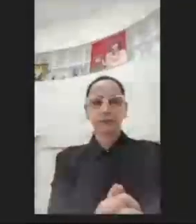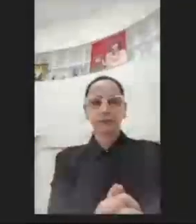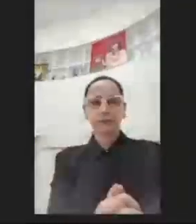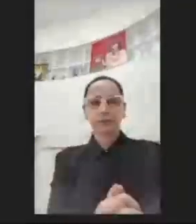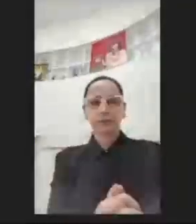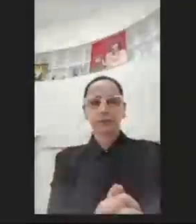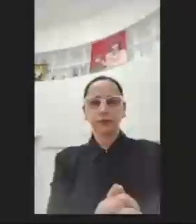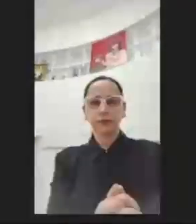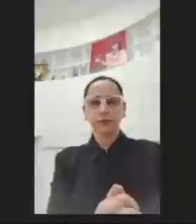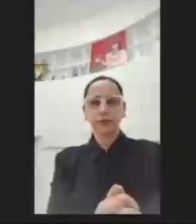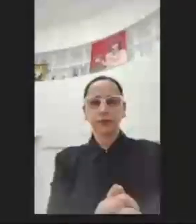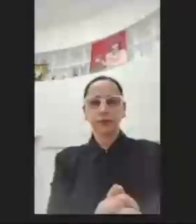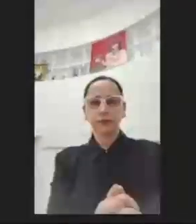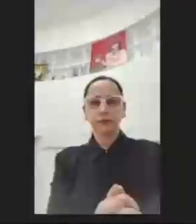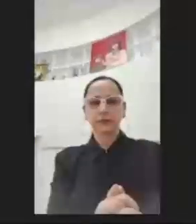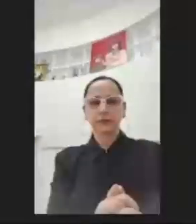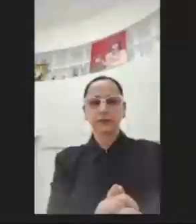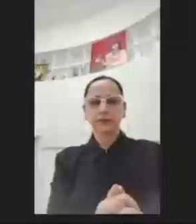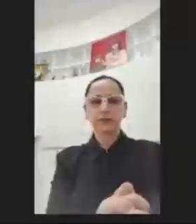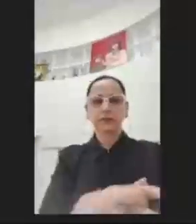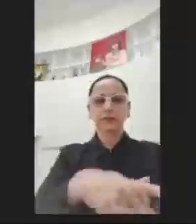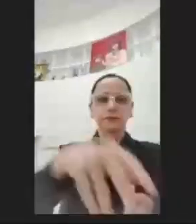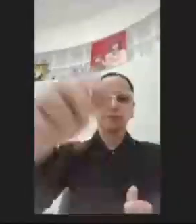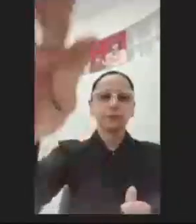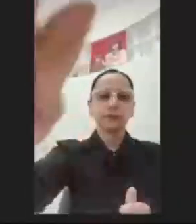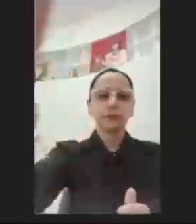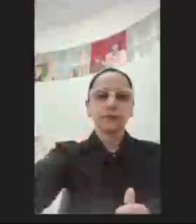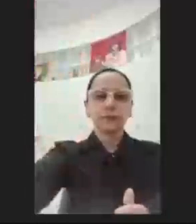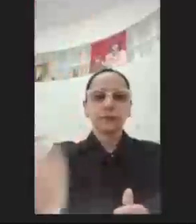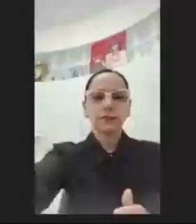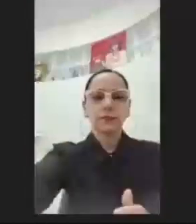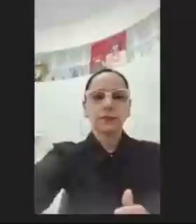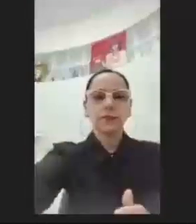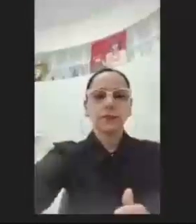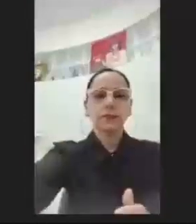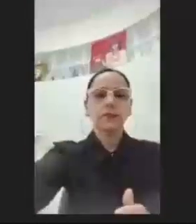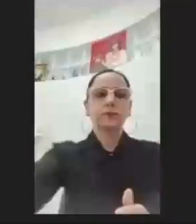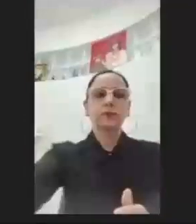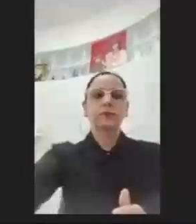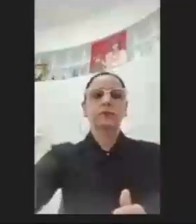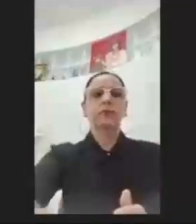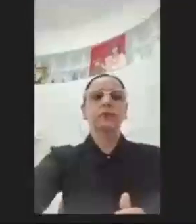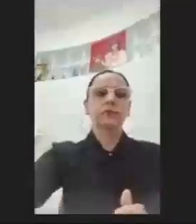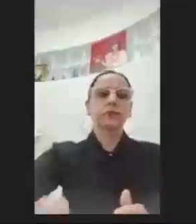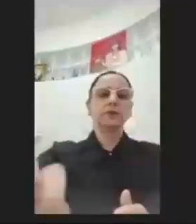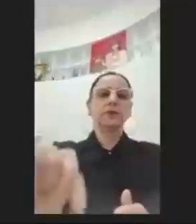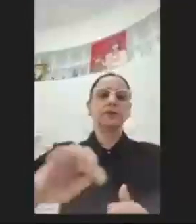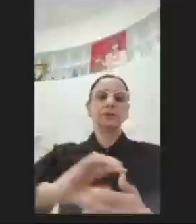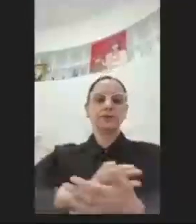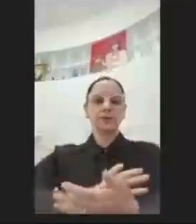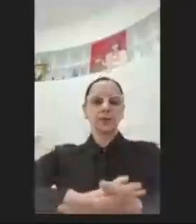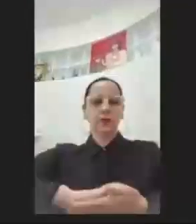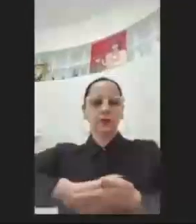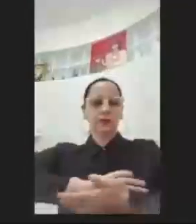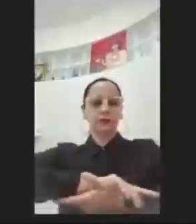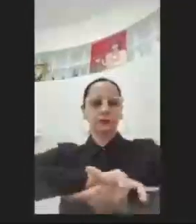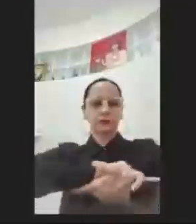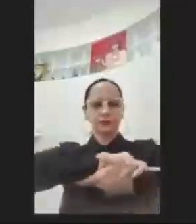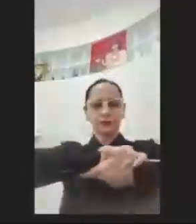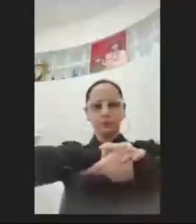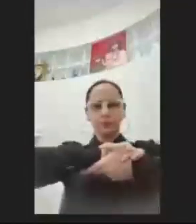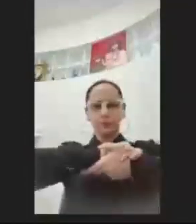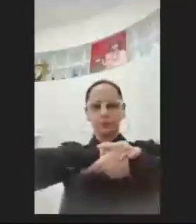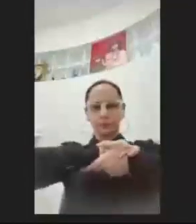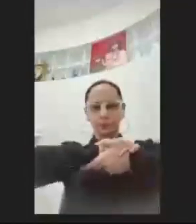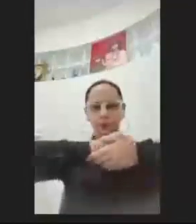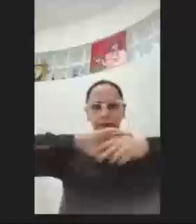suporte à amamentação, ao próprio banco de leite? E aí, até se isso acontece, essa relação com outros profissionais de saúde, até eu queria que tu